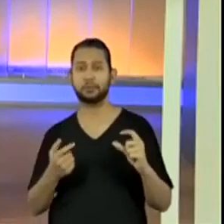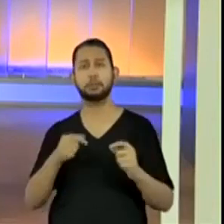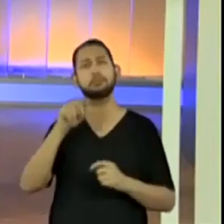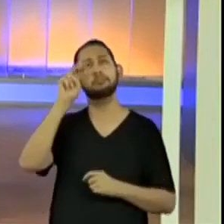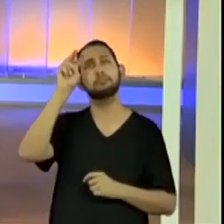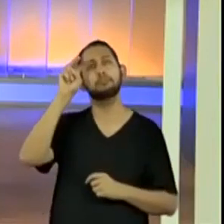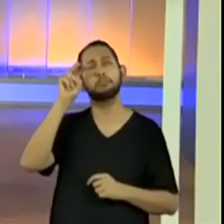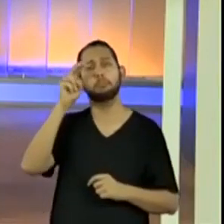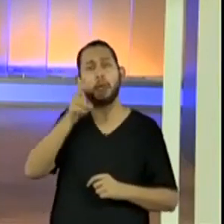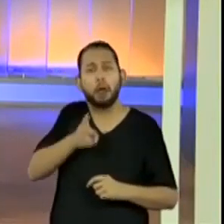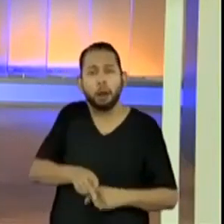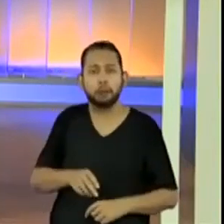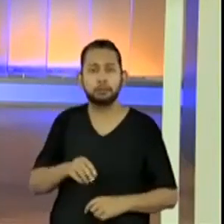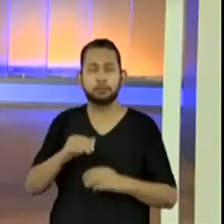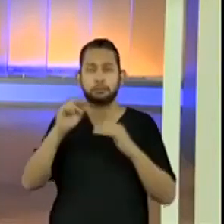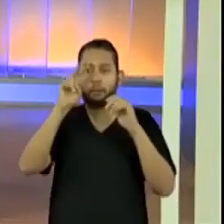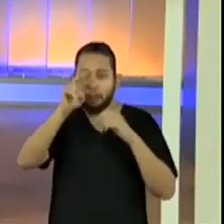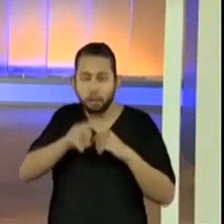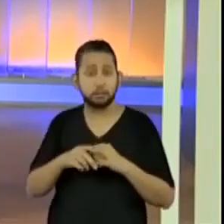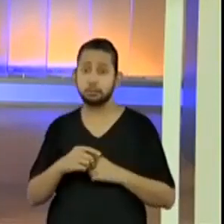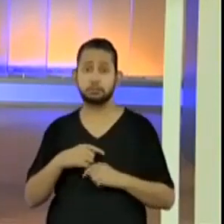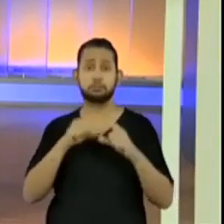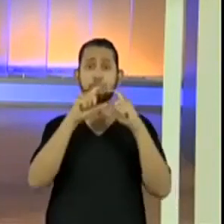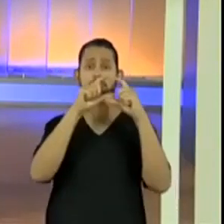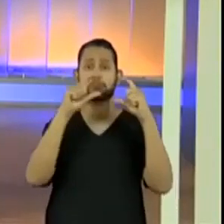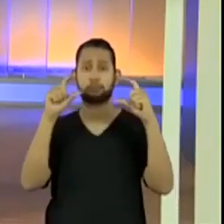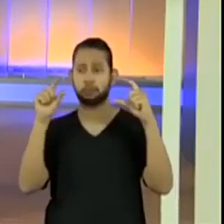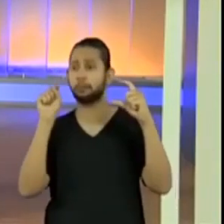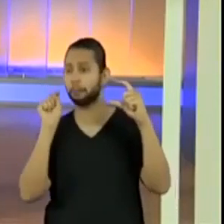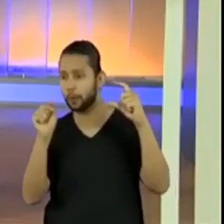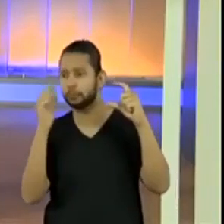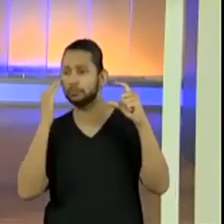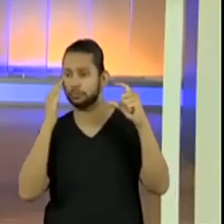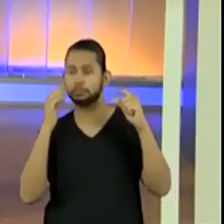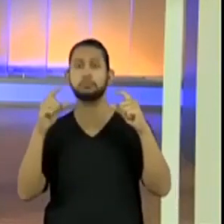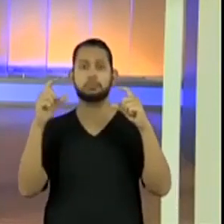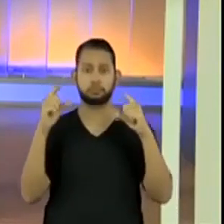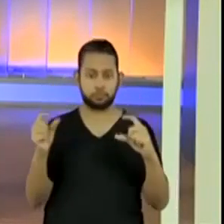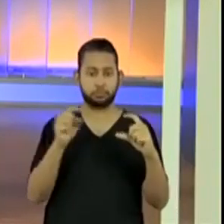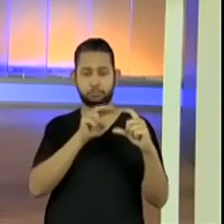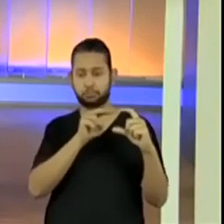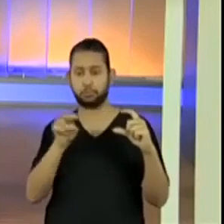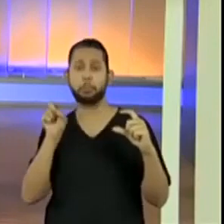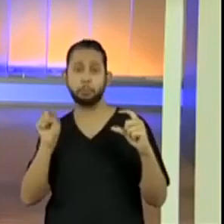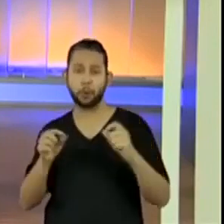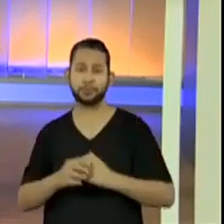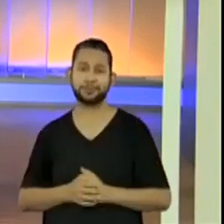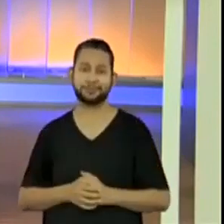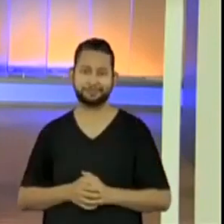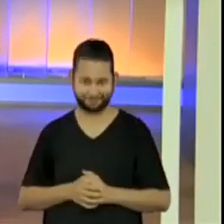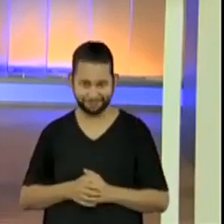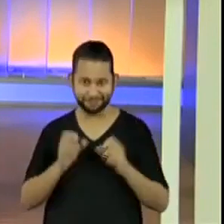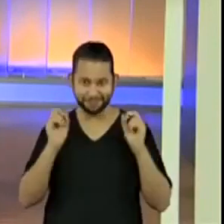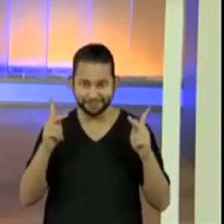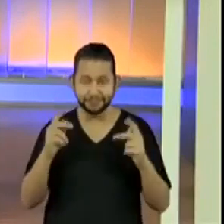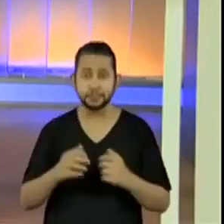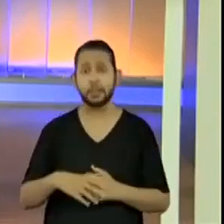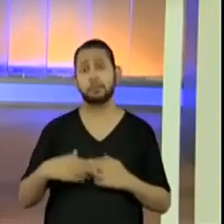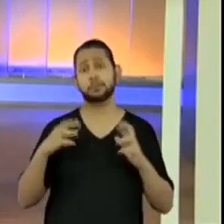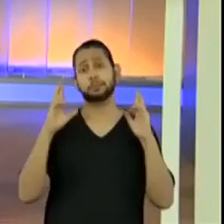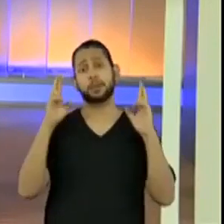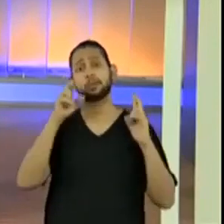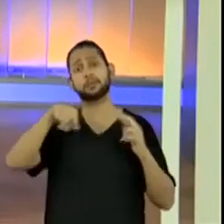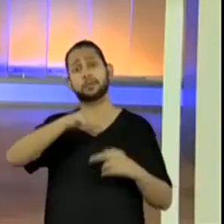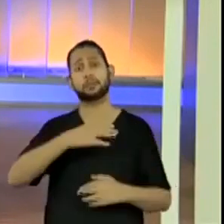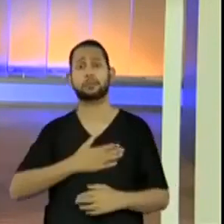próprio entendimento desse texto. Tudo bem? Bom, eu espero que vocês tenham gostado dessa aula e tenham entendido